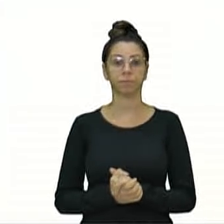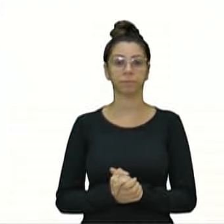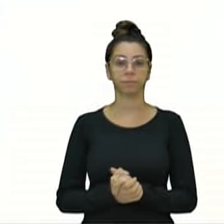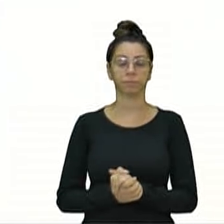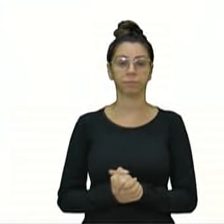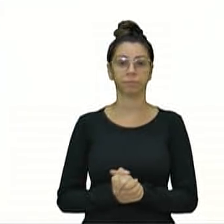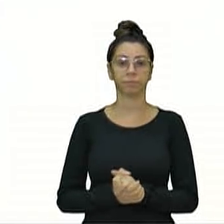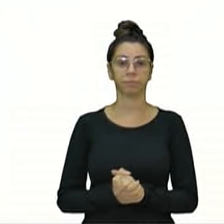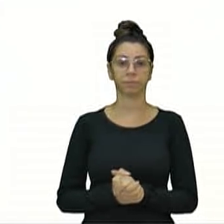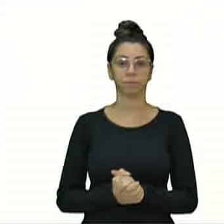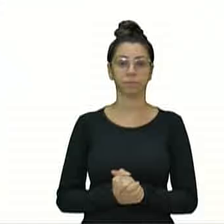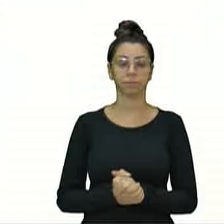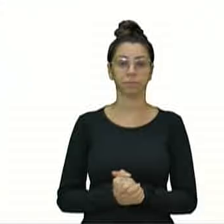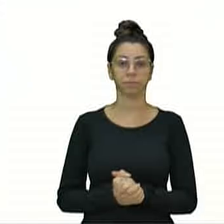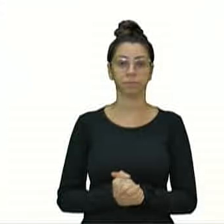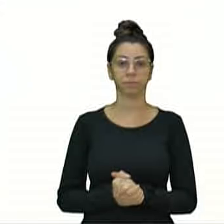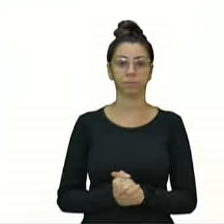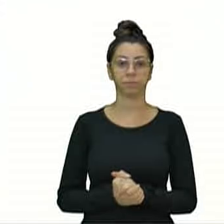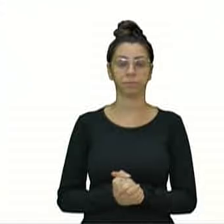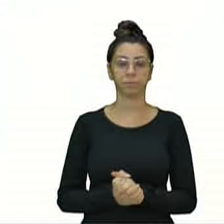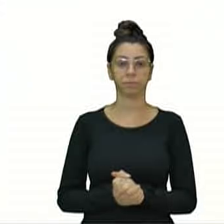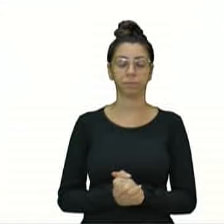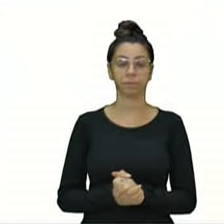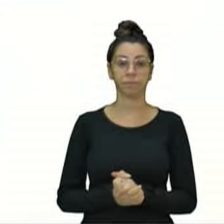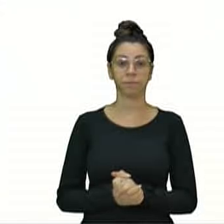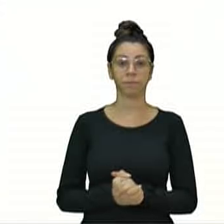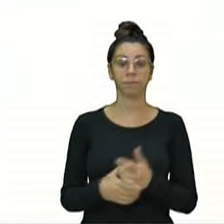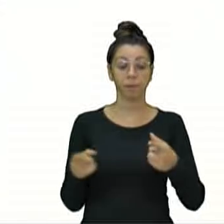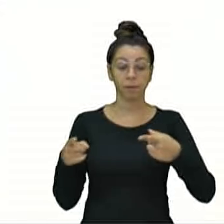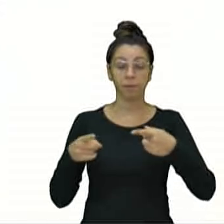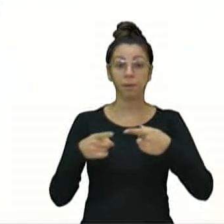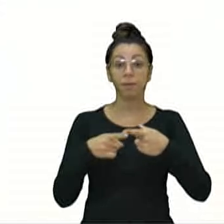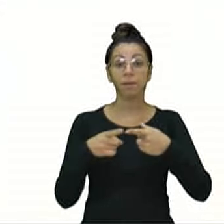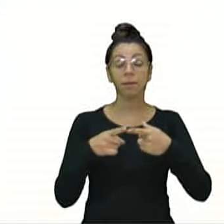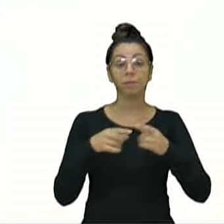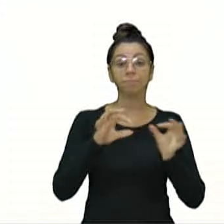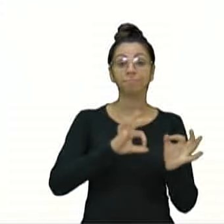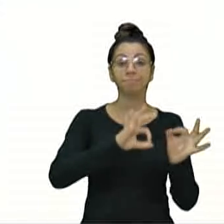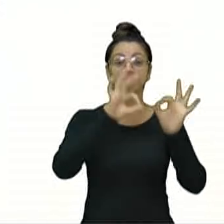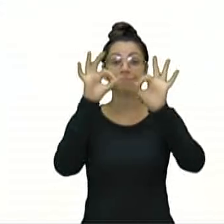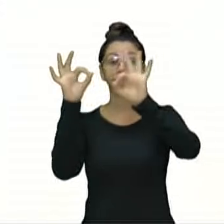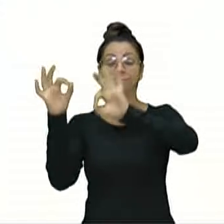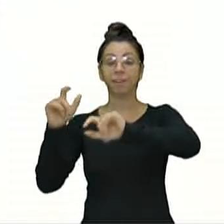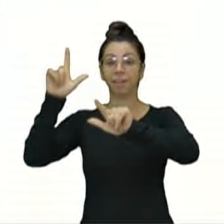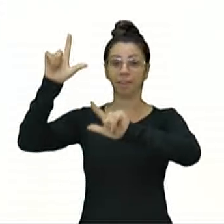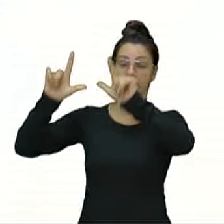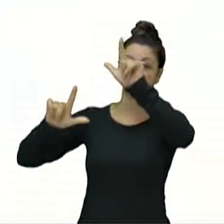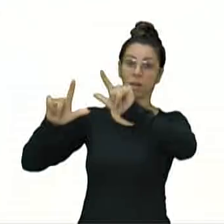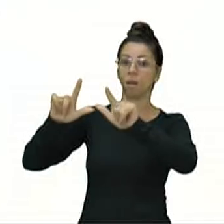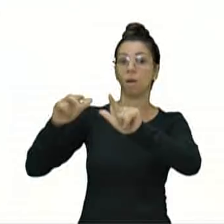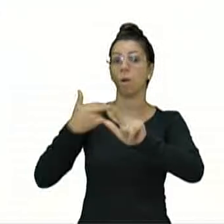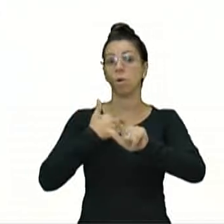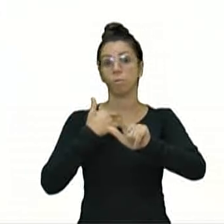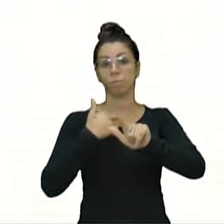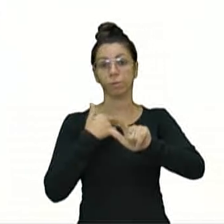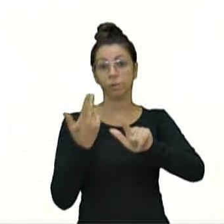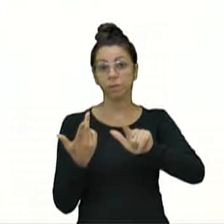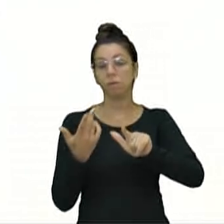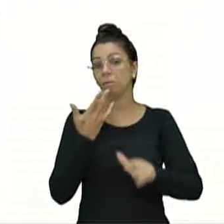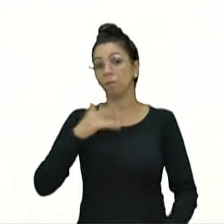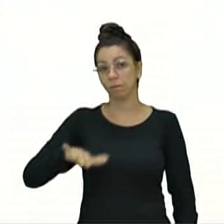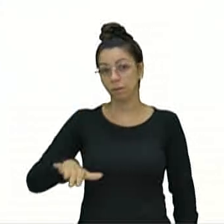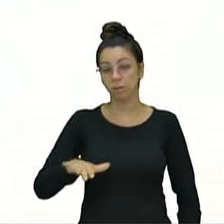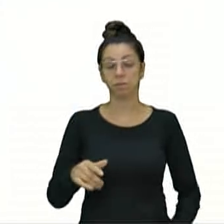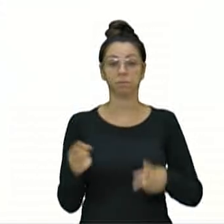watch television. Stay up late quer dizer ficar acordada até tarde e assistir televisão. É uma coisa que ela não podia fazer na infância.